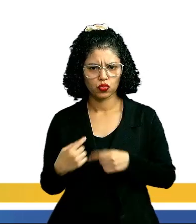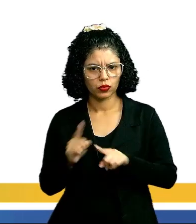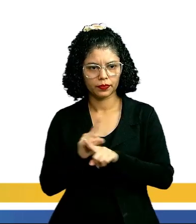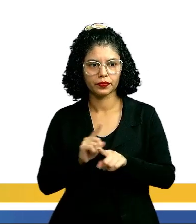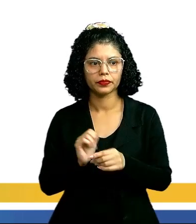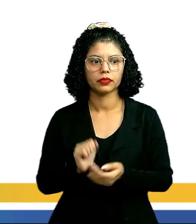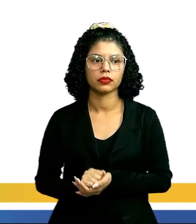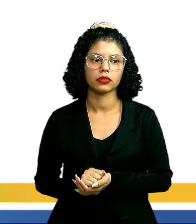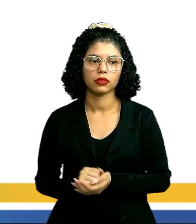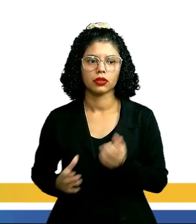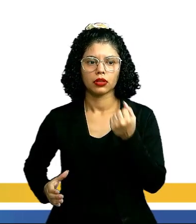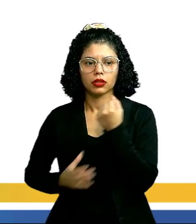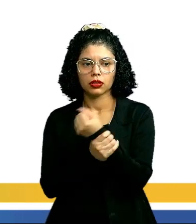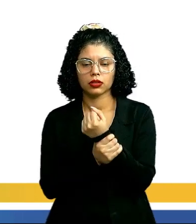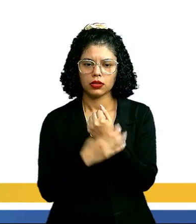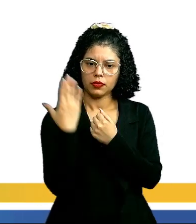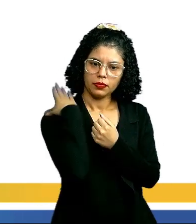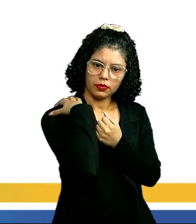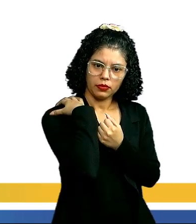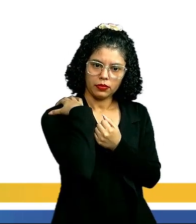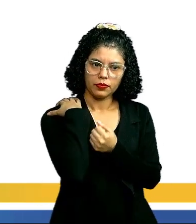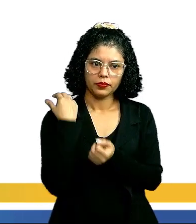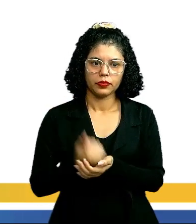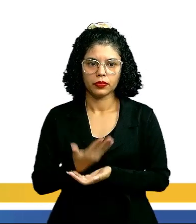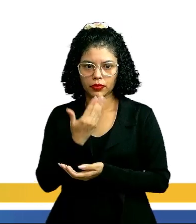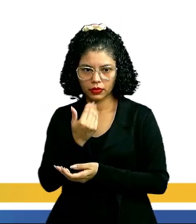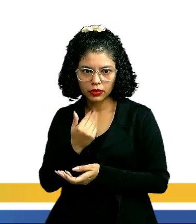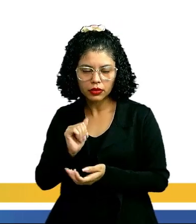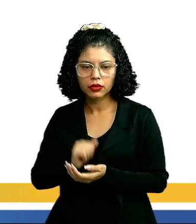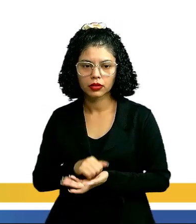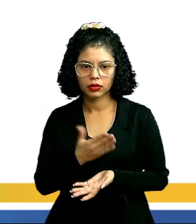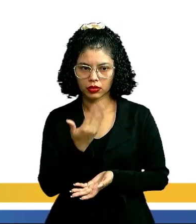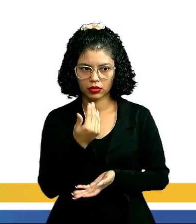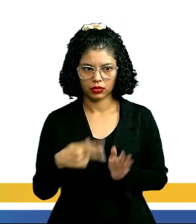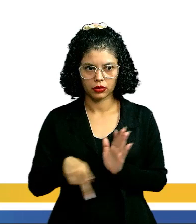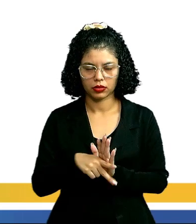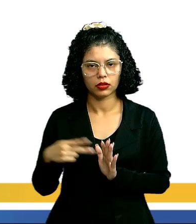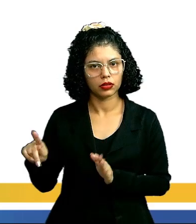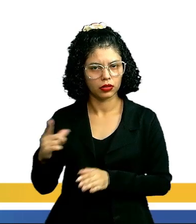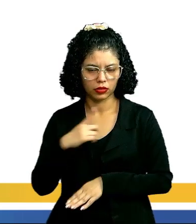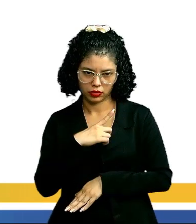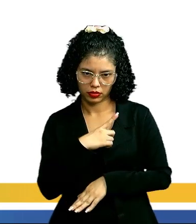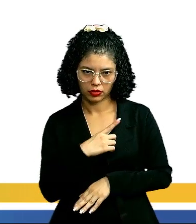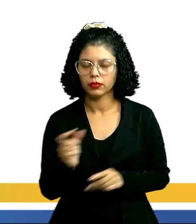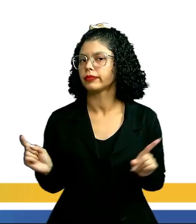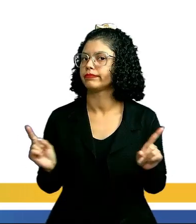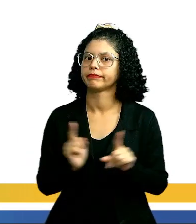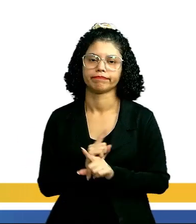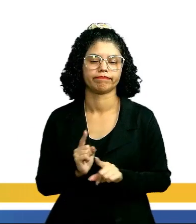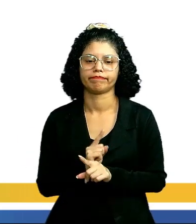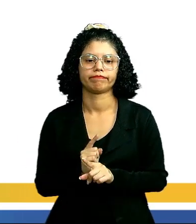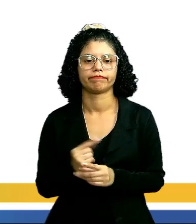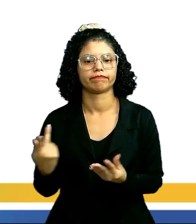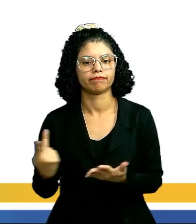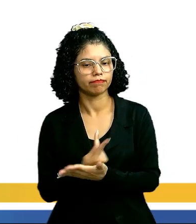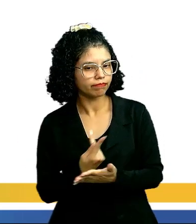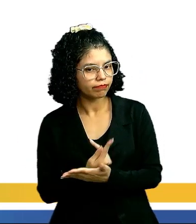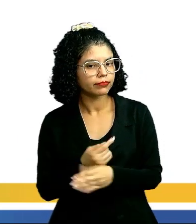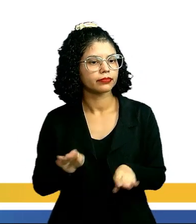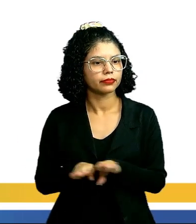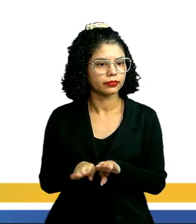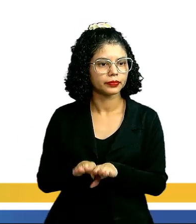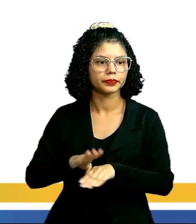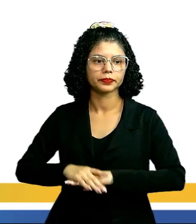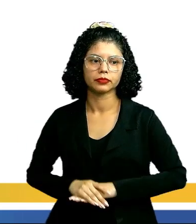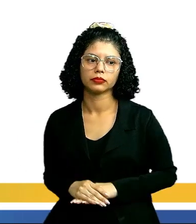necessita. Segurar-se nas costas da mãe e alimentar-se de parte do alimento que ela obtém? Também não,